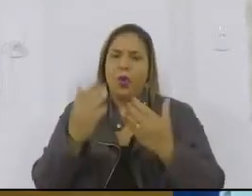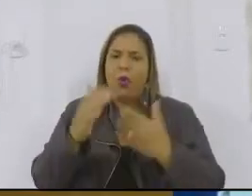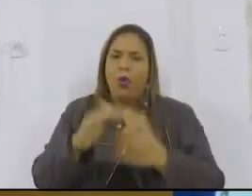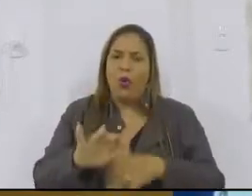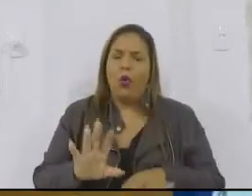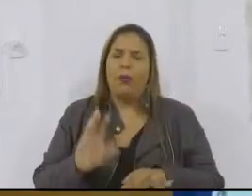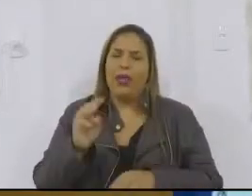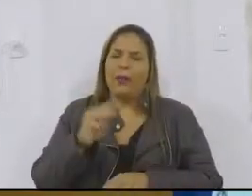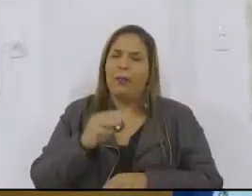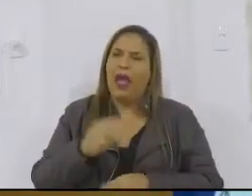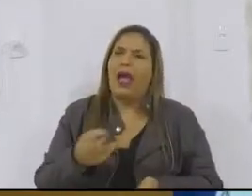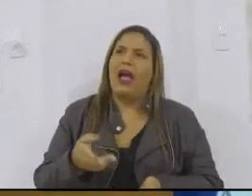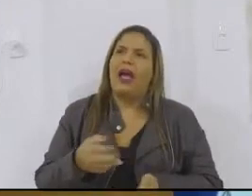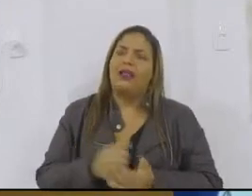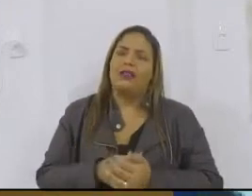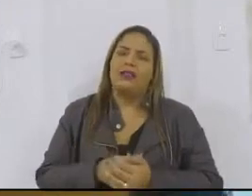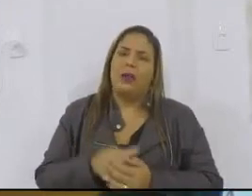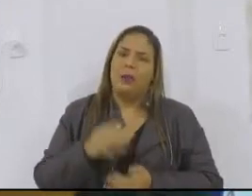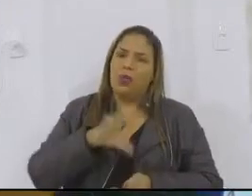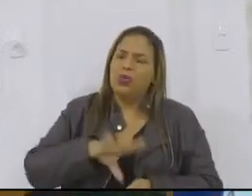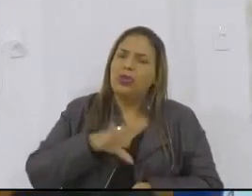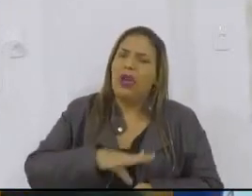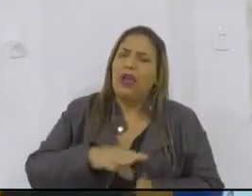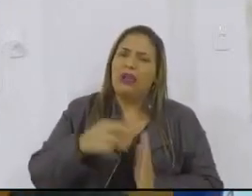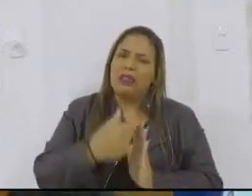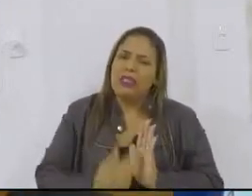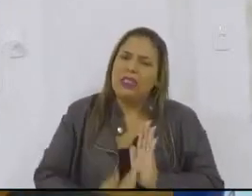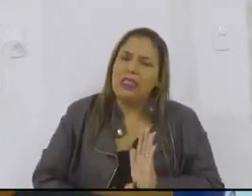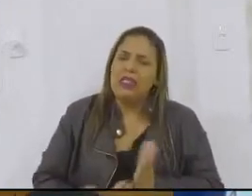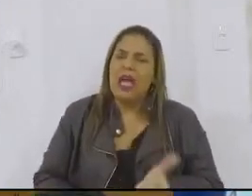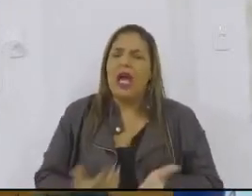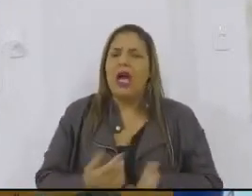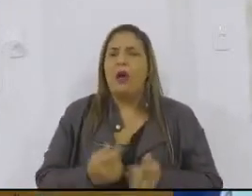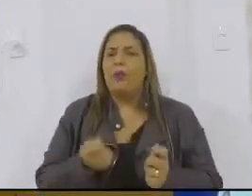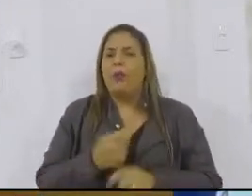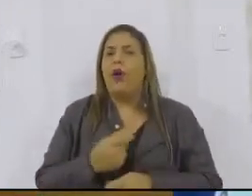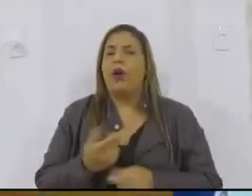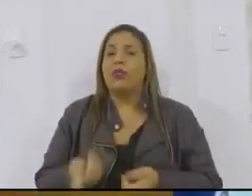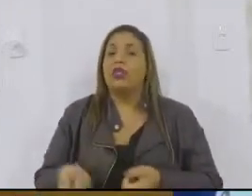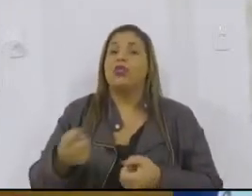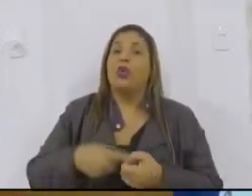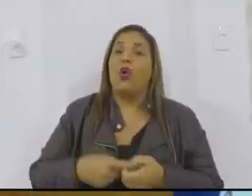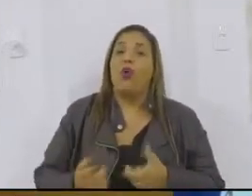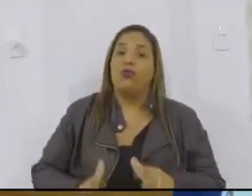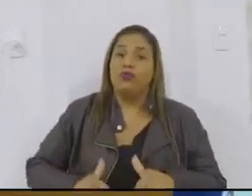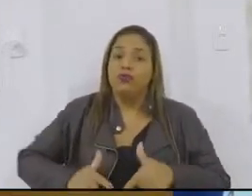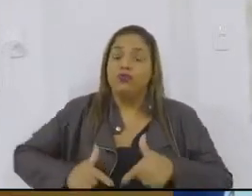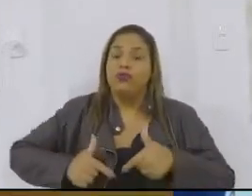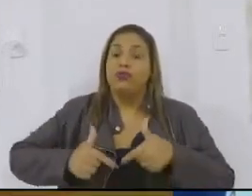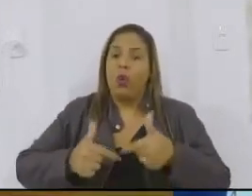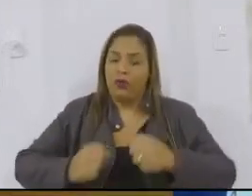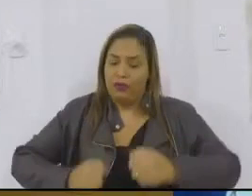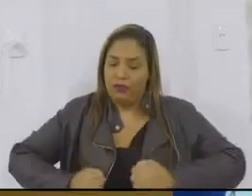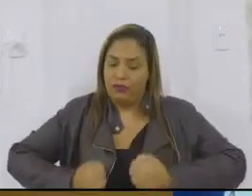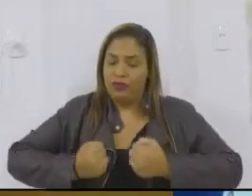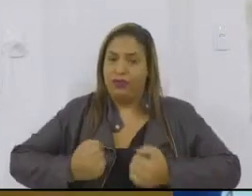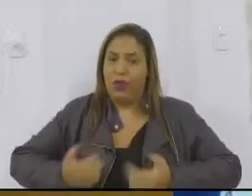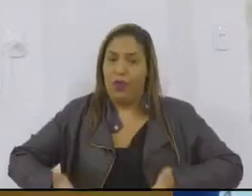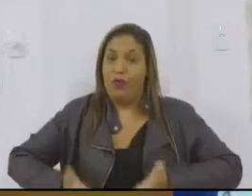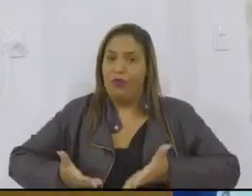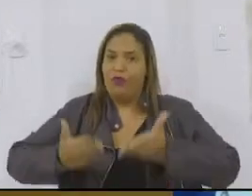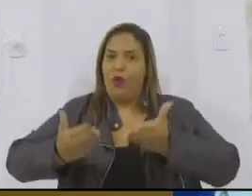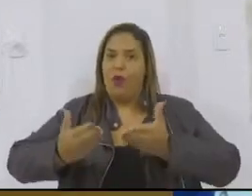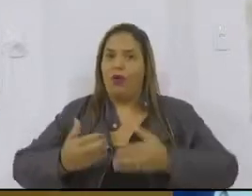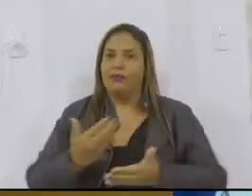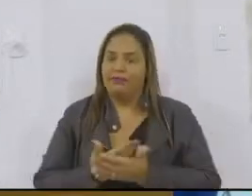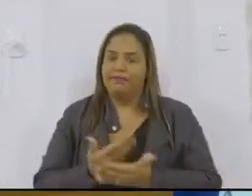áreas temáticas do ensino, para que a gente consiga trazer o aluno novamente para o interesse da sala de aula, o